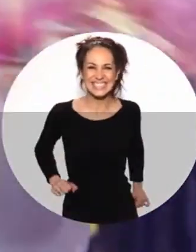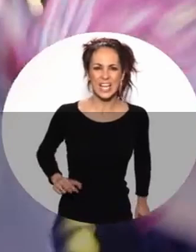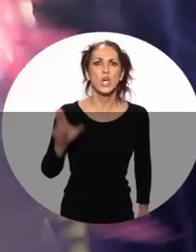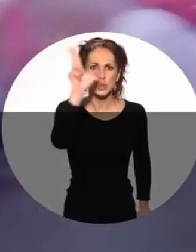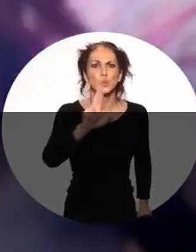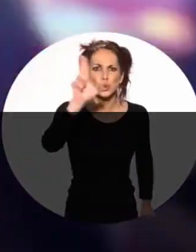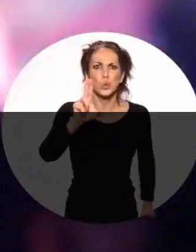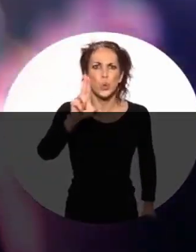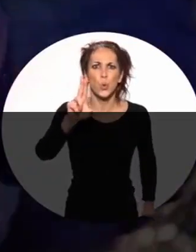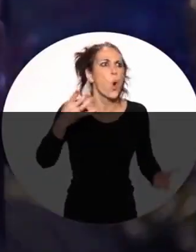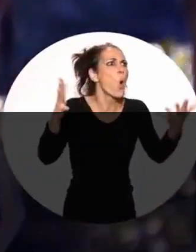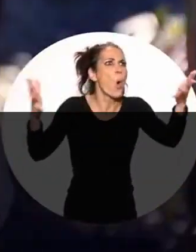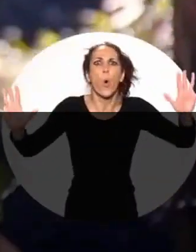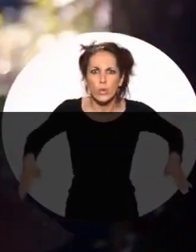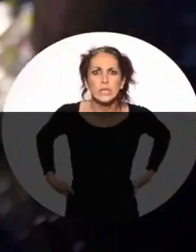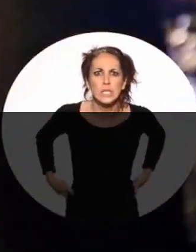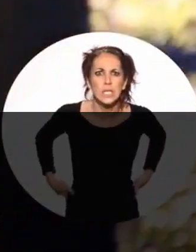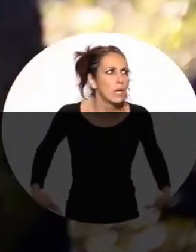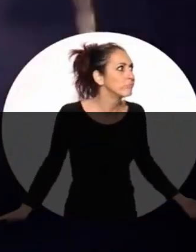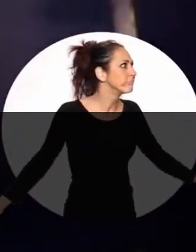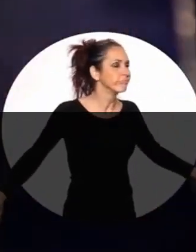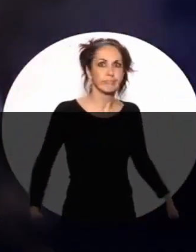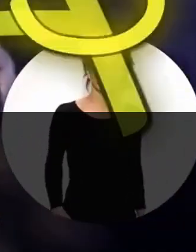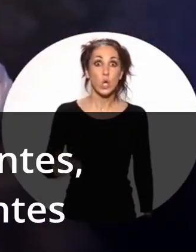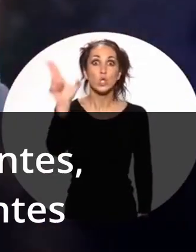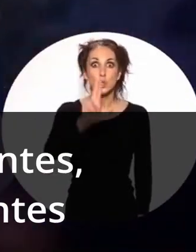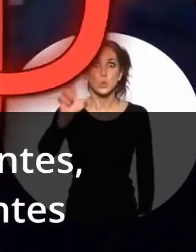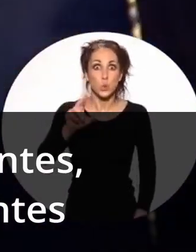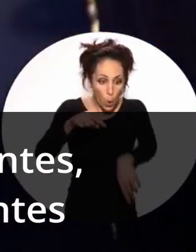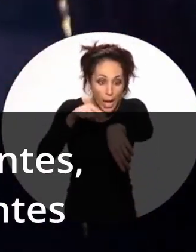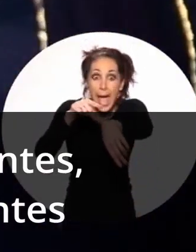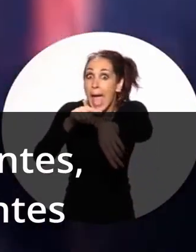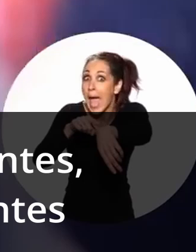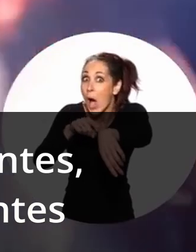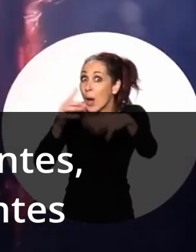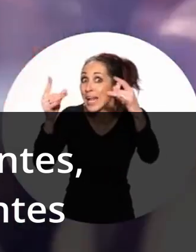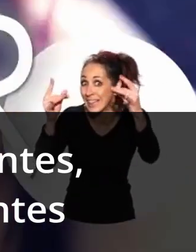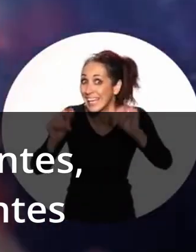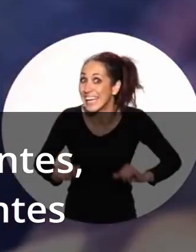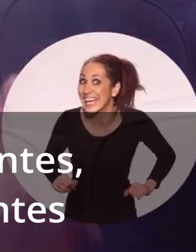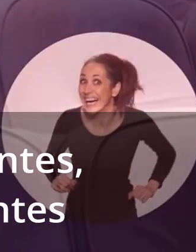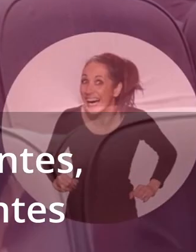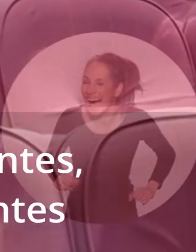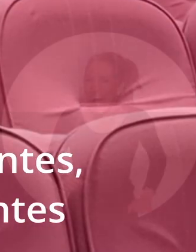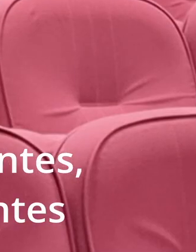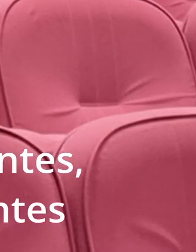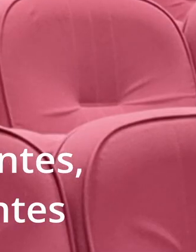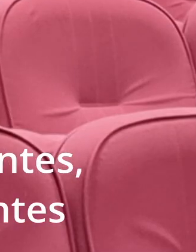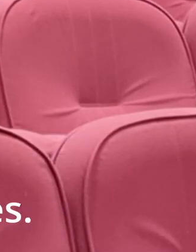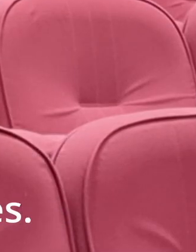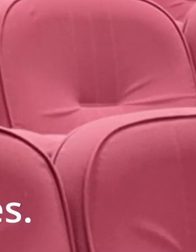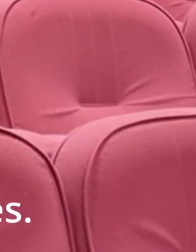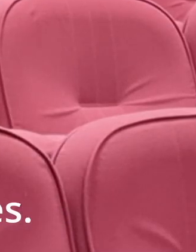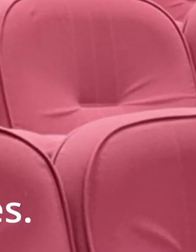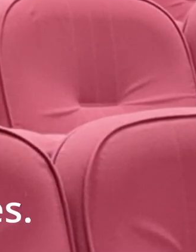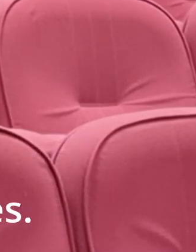E o mais importante é deixar essa semente nos mais pequeninos, explicar-lhes que existem crianças diferentes, mas que têm formas de